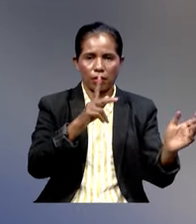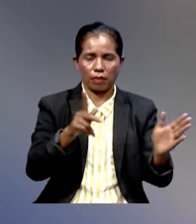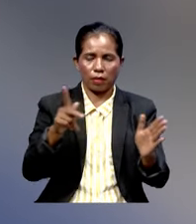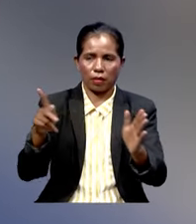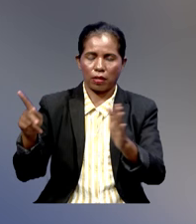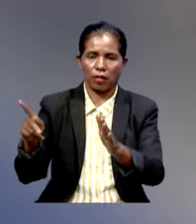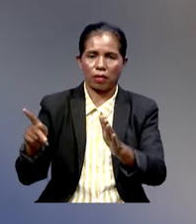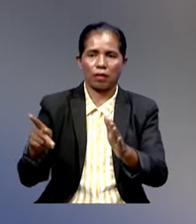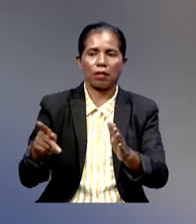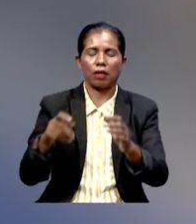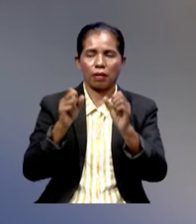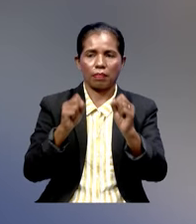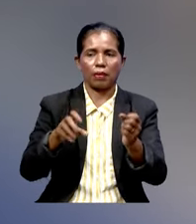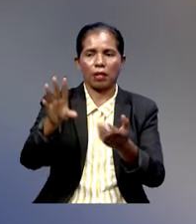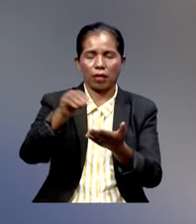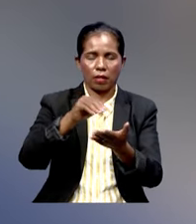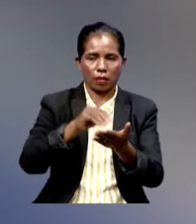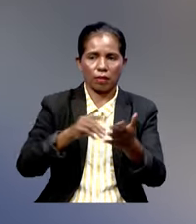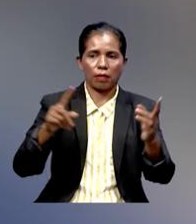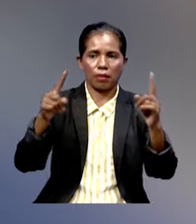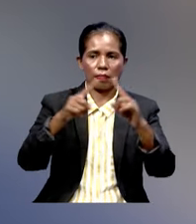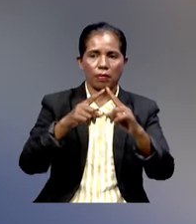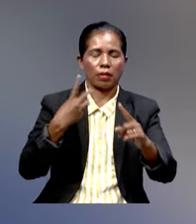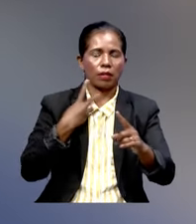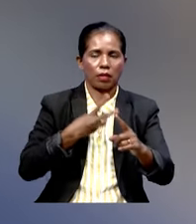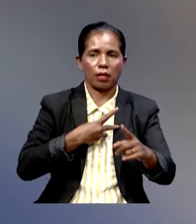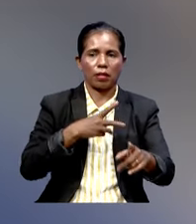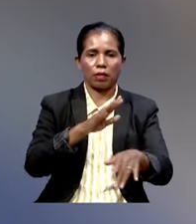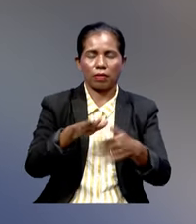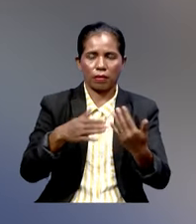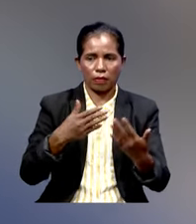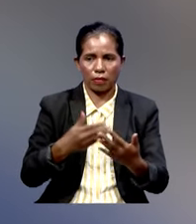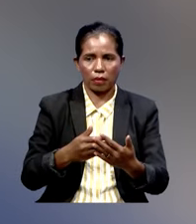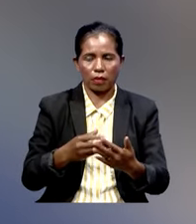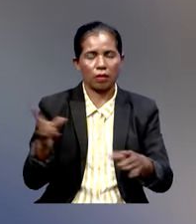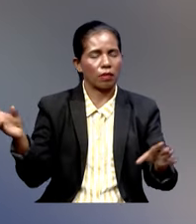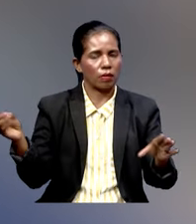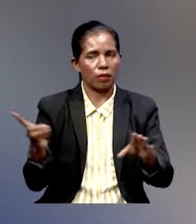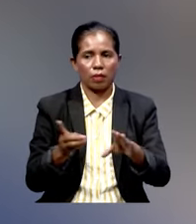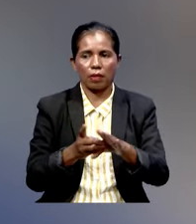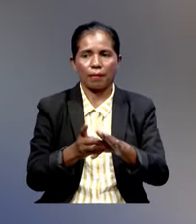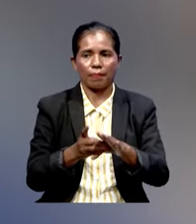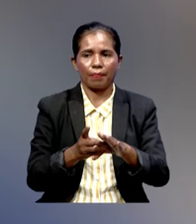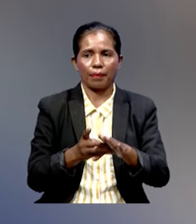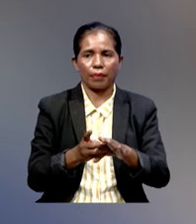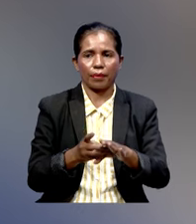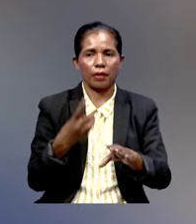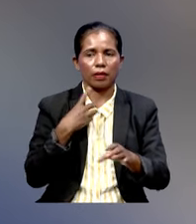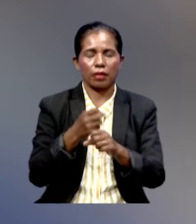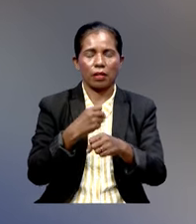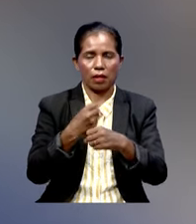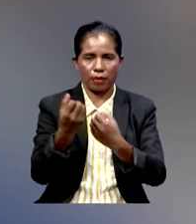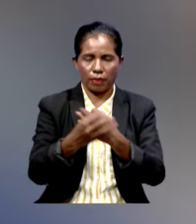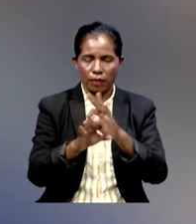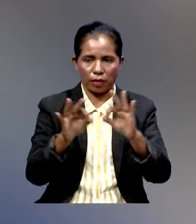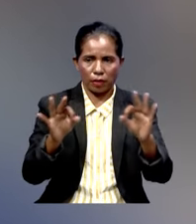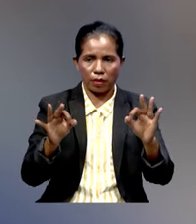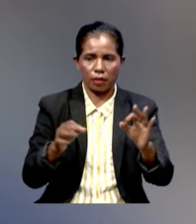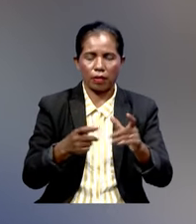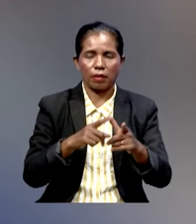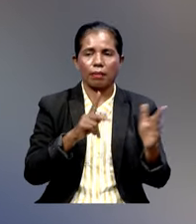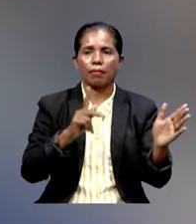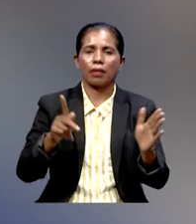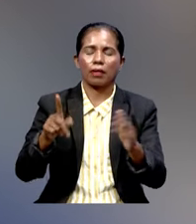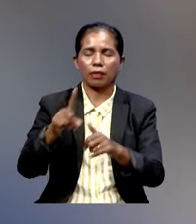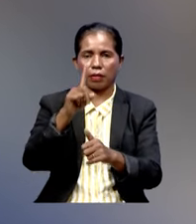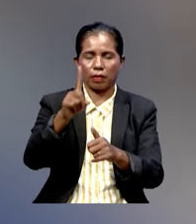atu bel adapta ba impacto mudanças climáticas, documento plano ação ita halotiana e plano